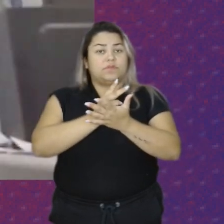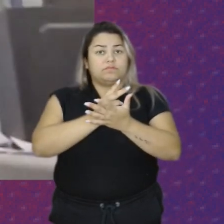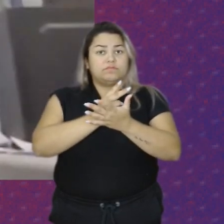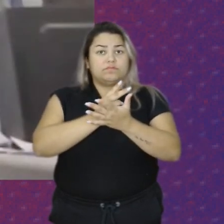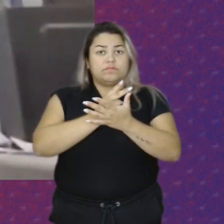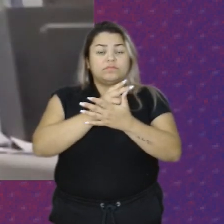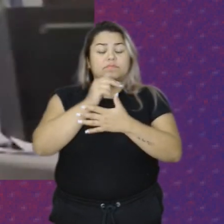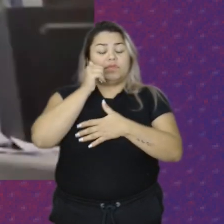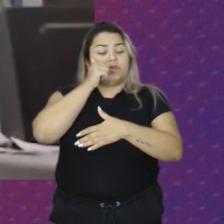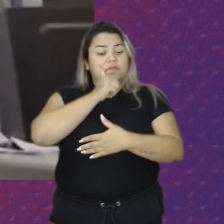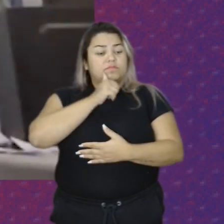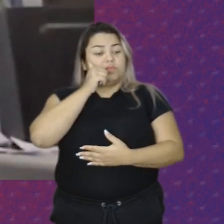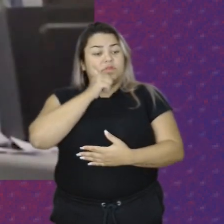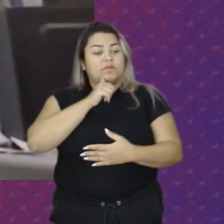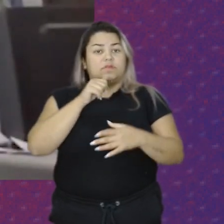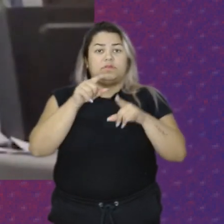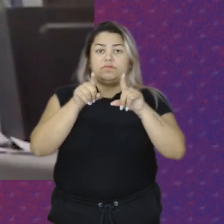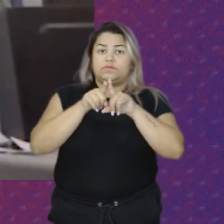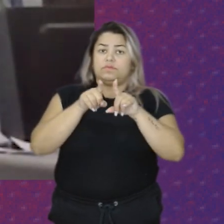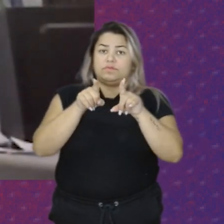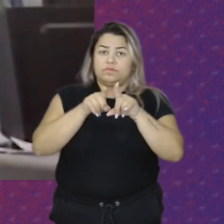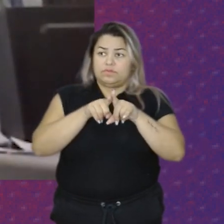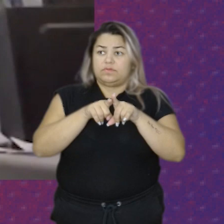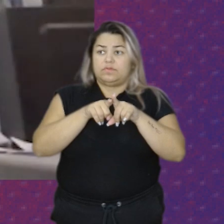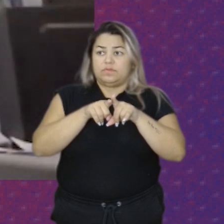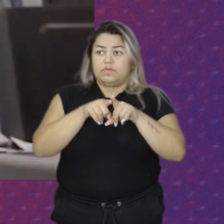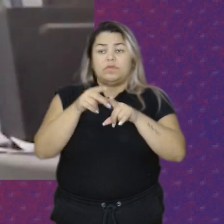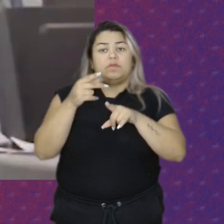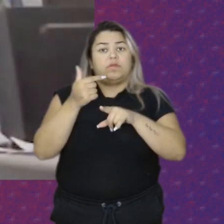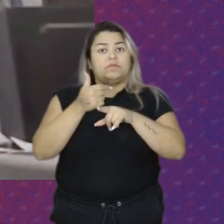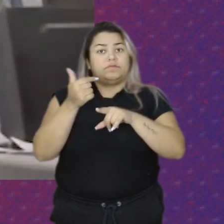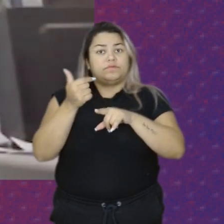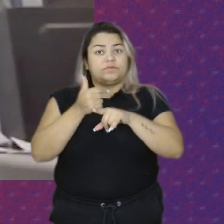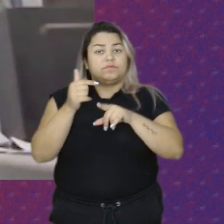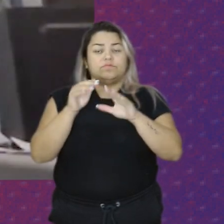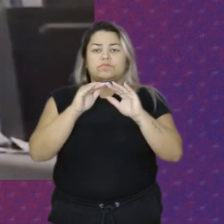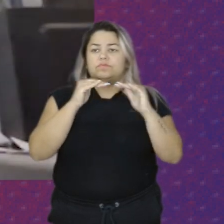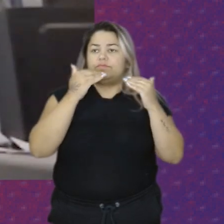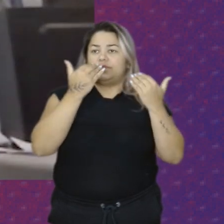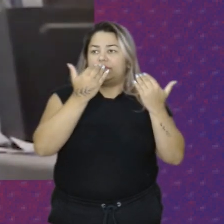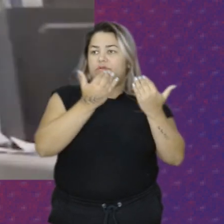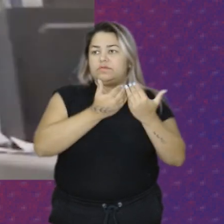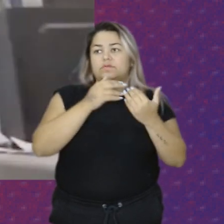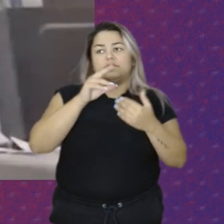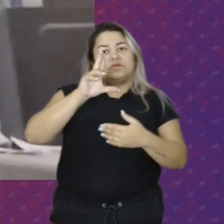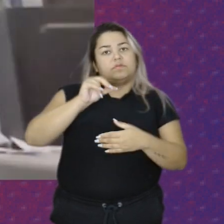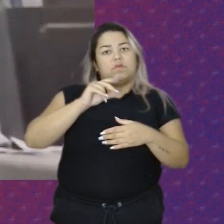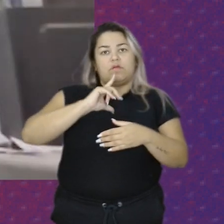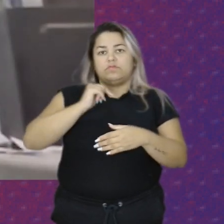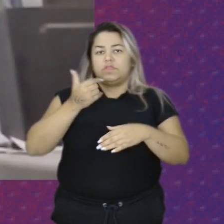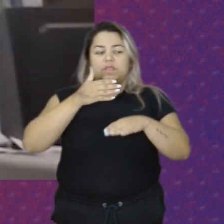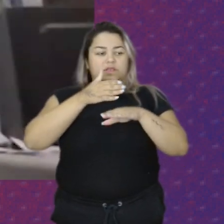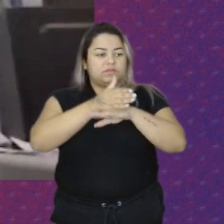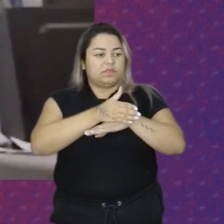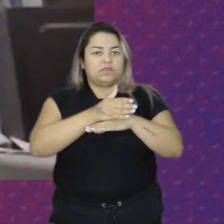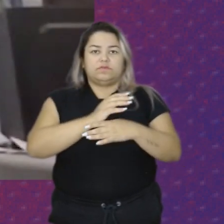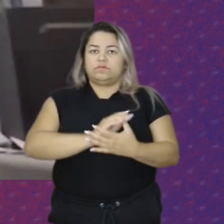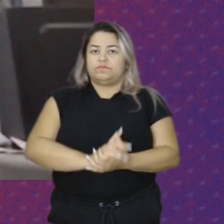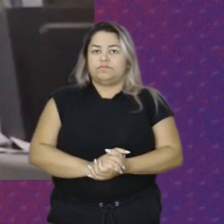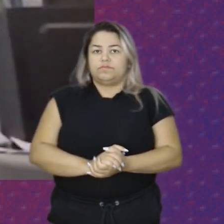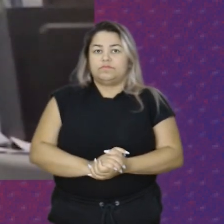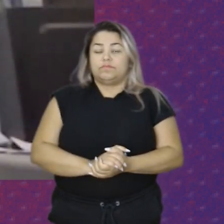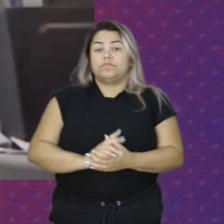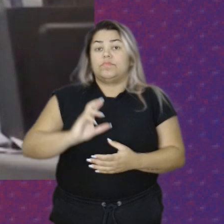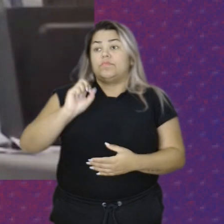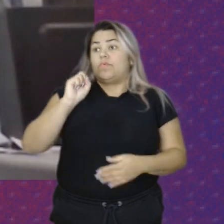das internet, do acesso à internet, ainda temos muitas comunidades rurais que não têm acesso a essa internet, né? Ou se